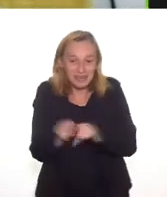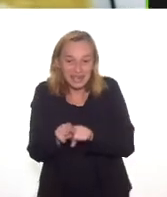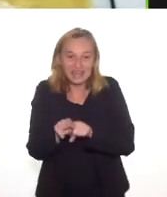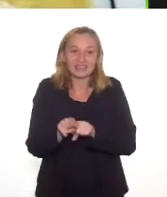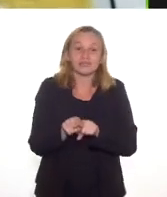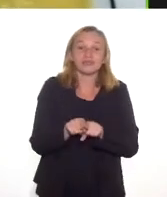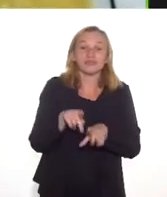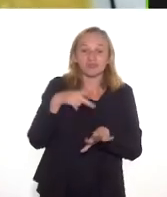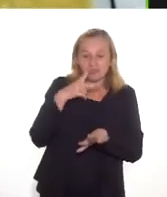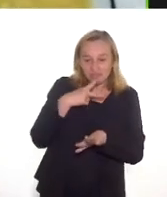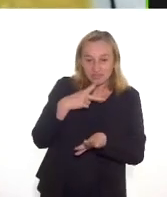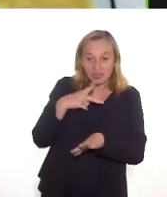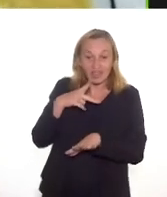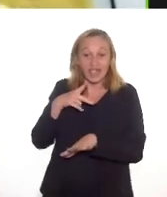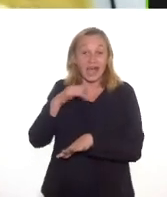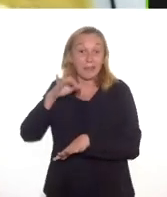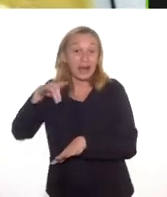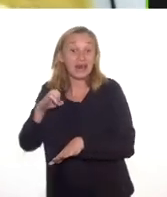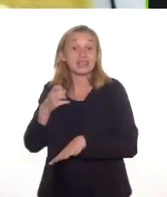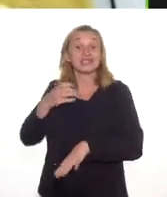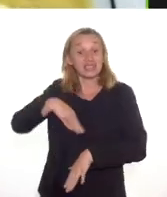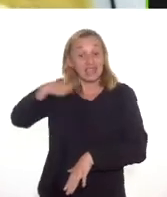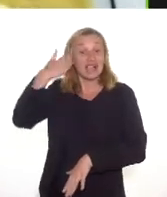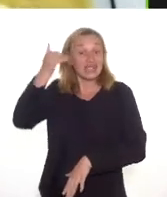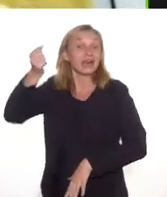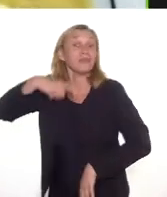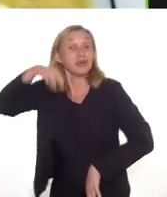foi trazida à baila, sabe por quem?